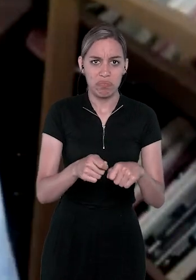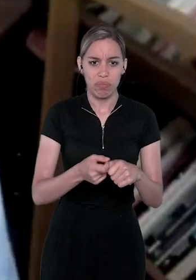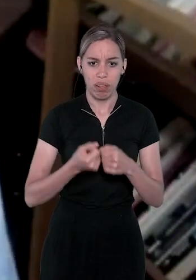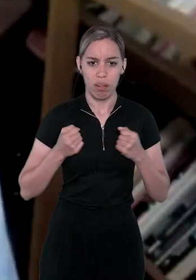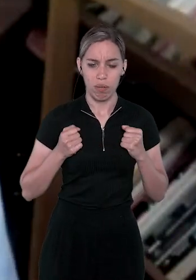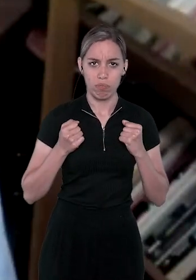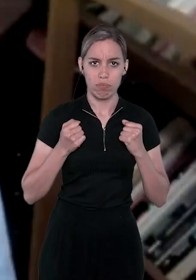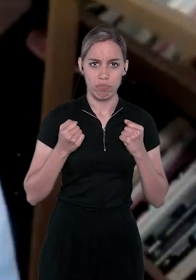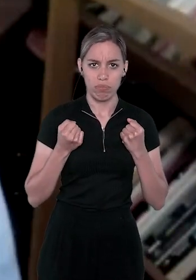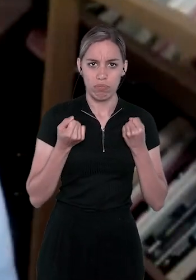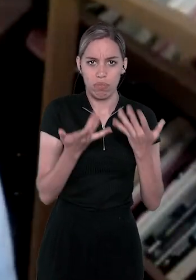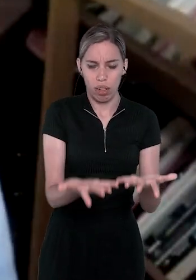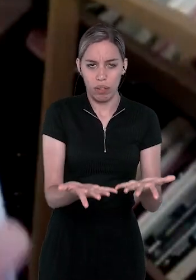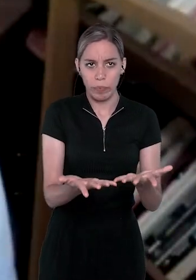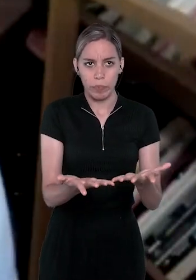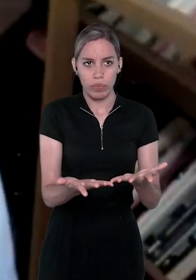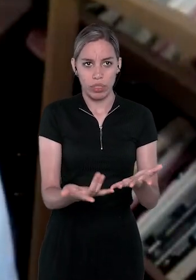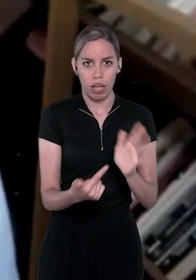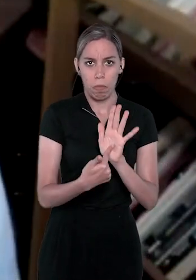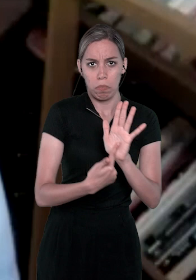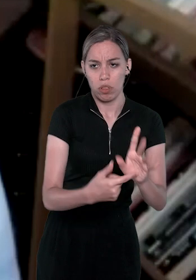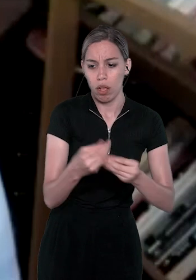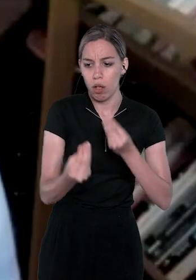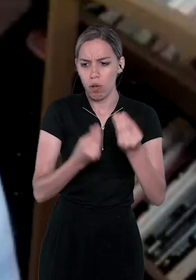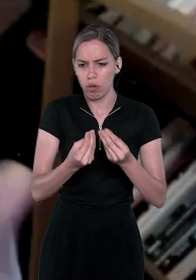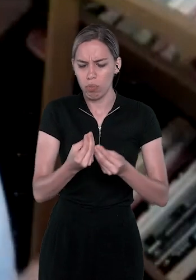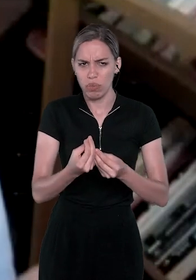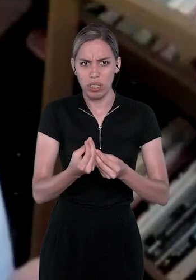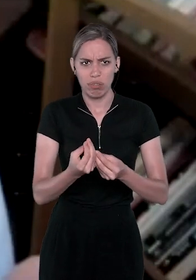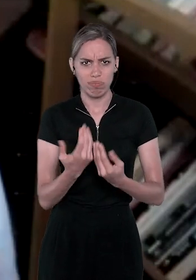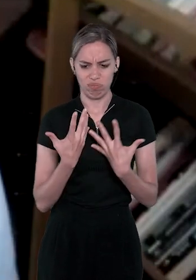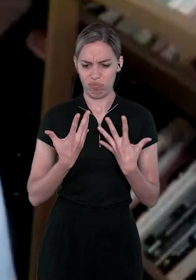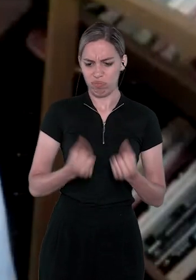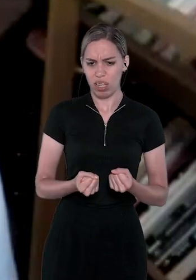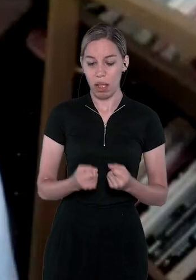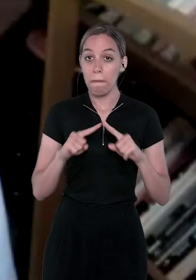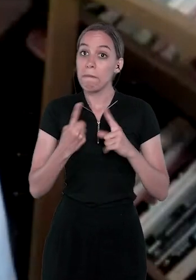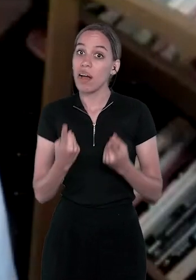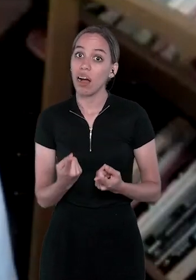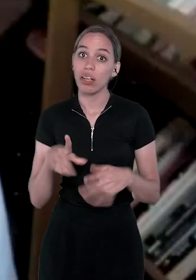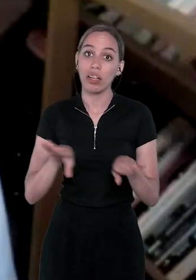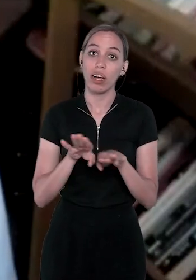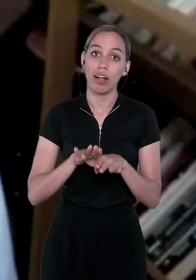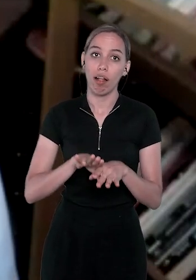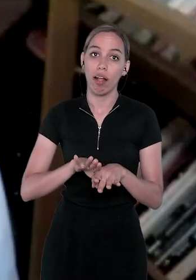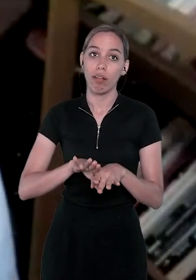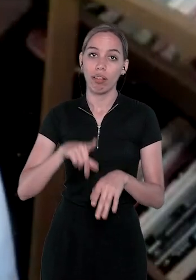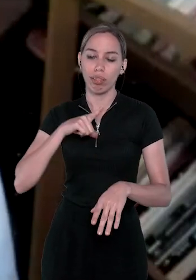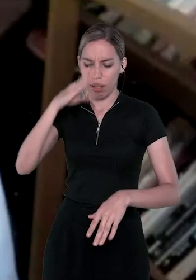forma de mostrar a sua indignação e a sua esperança, né?